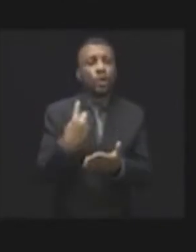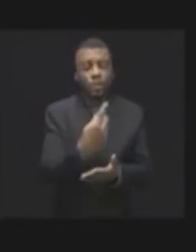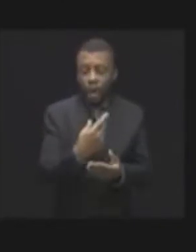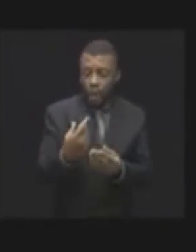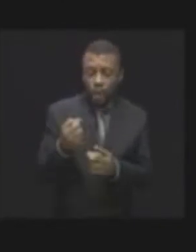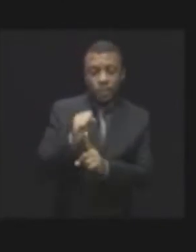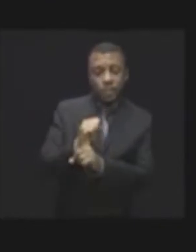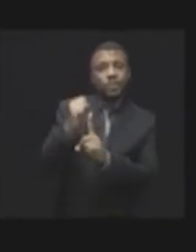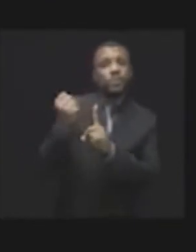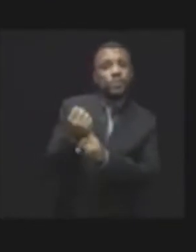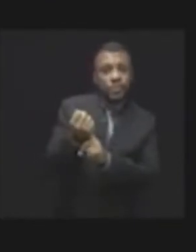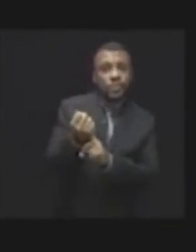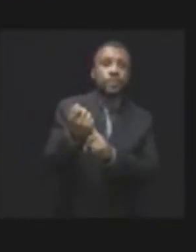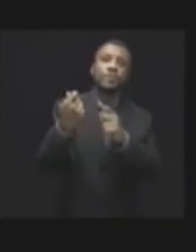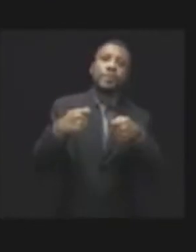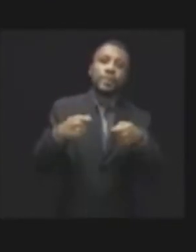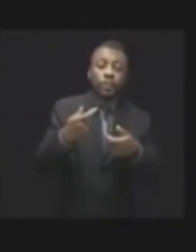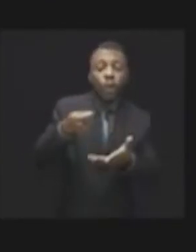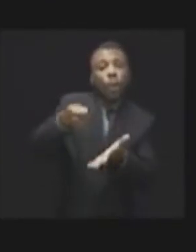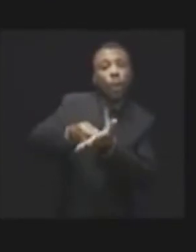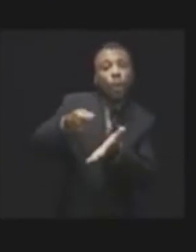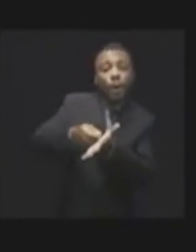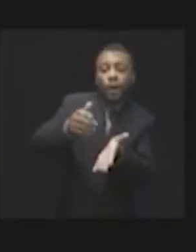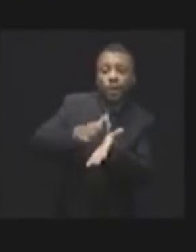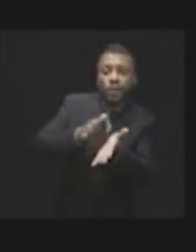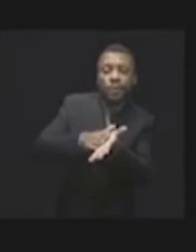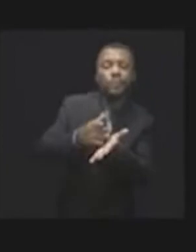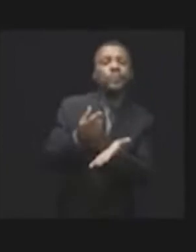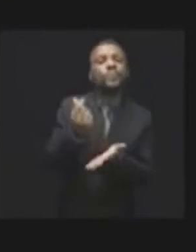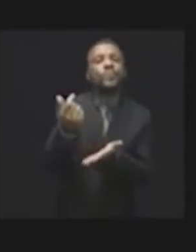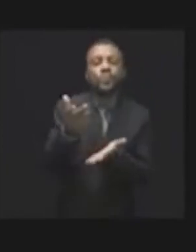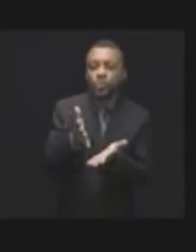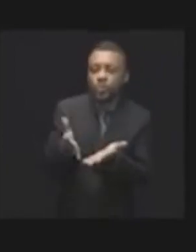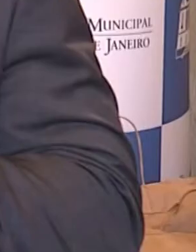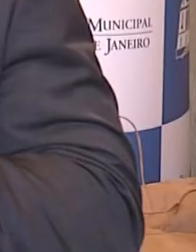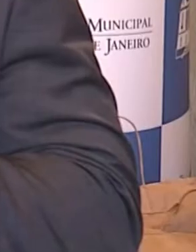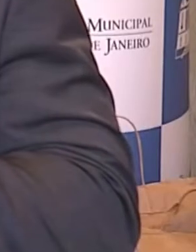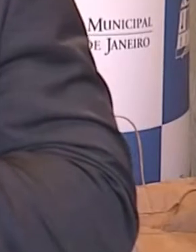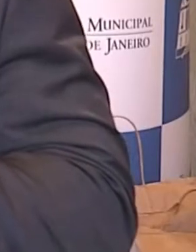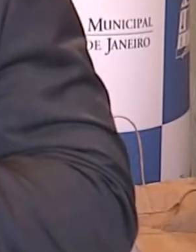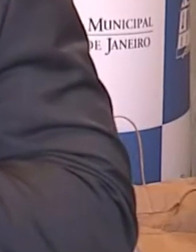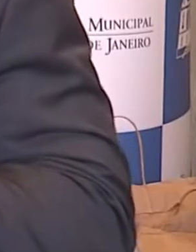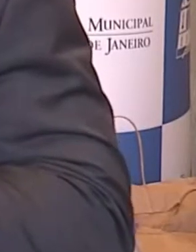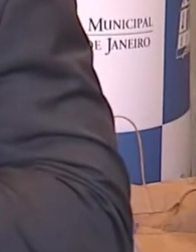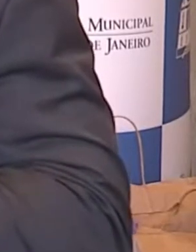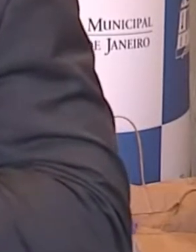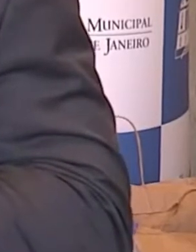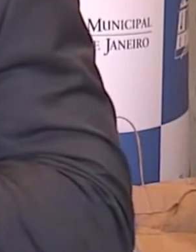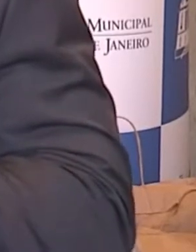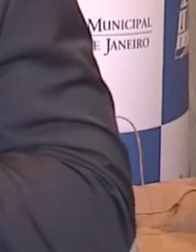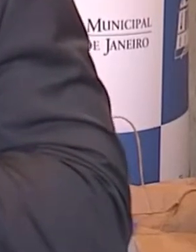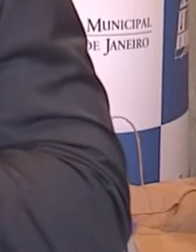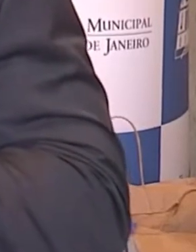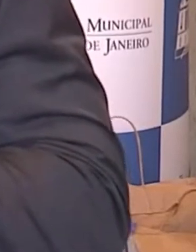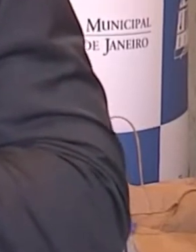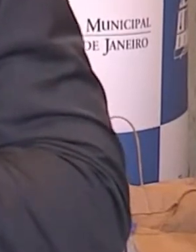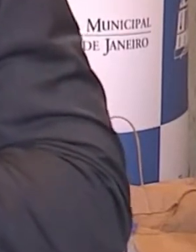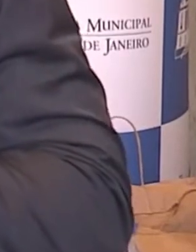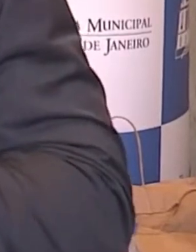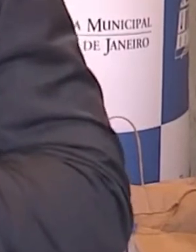cobrar que o dinheiro público recolhido dos impostos precisa ser destinado a prevenir. Todos os parlamentares aqui da Câmara